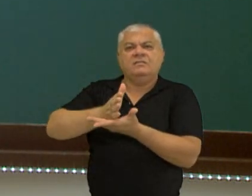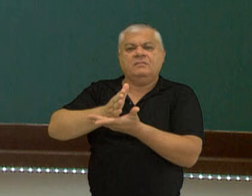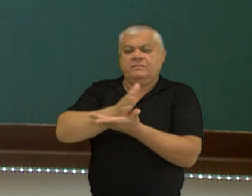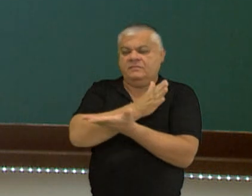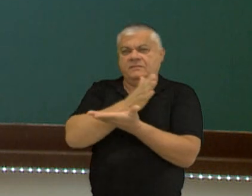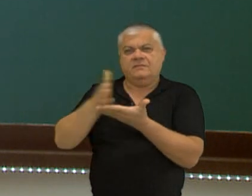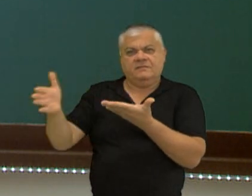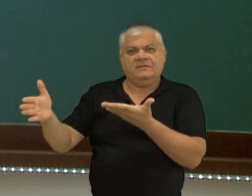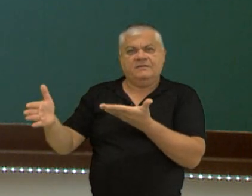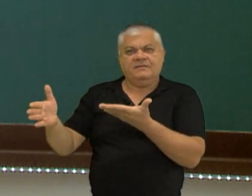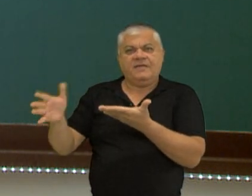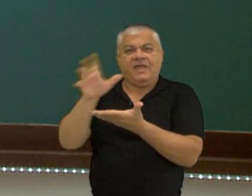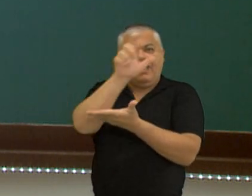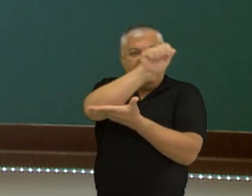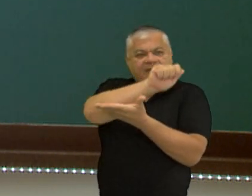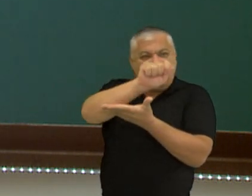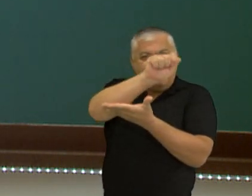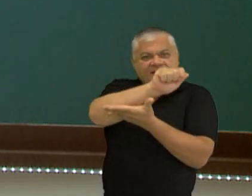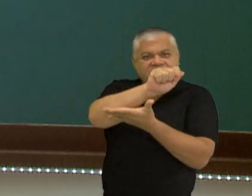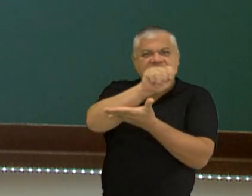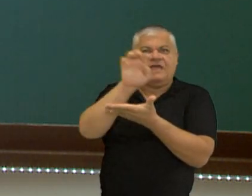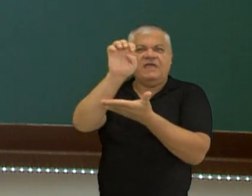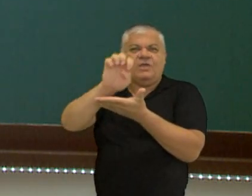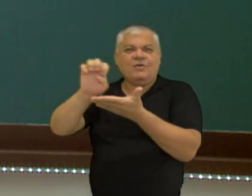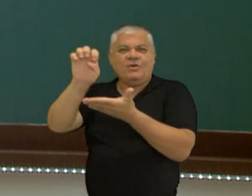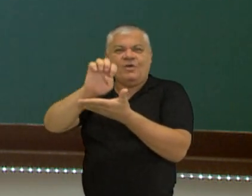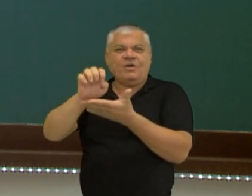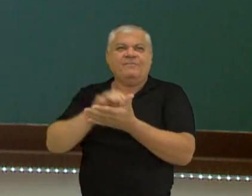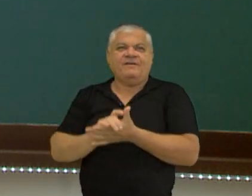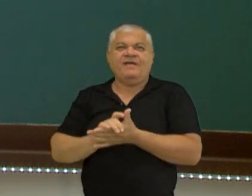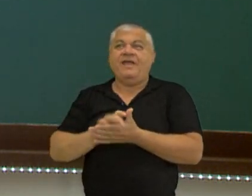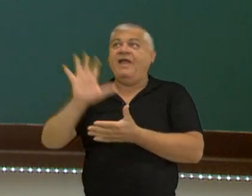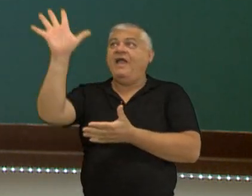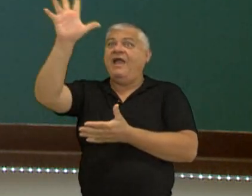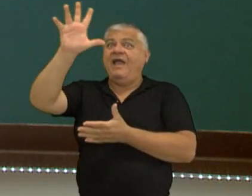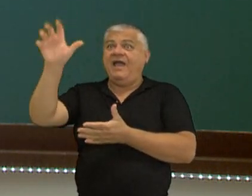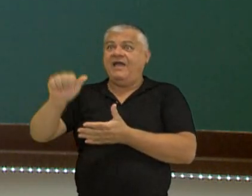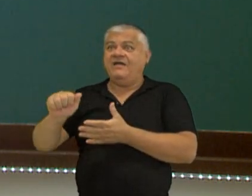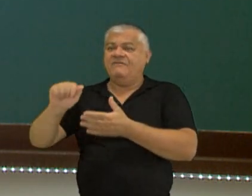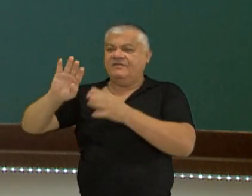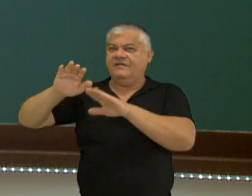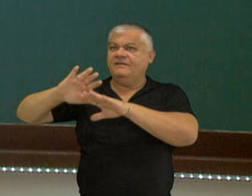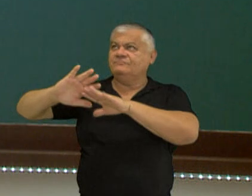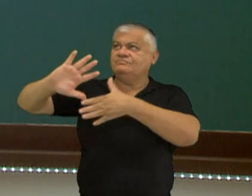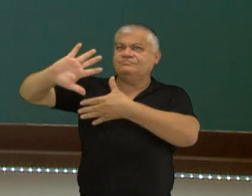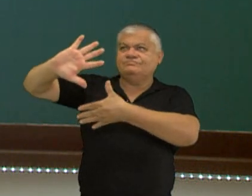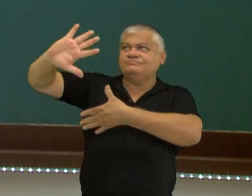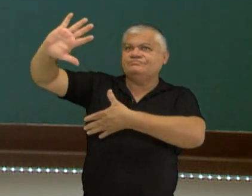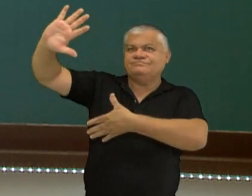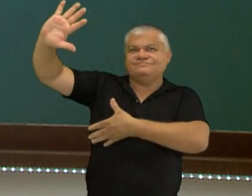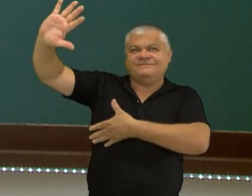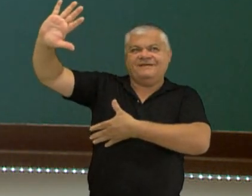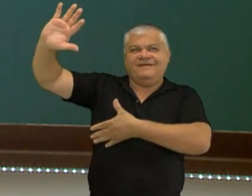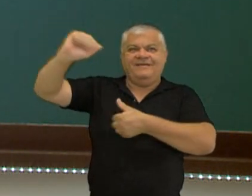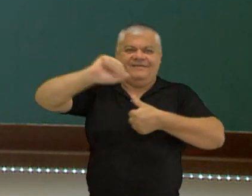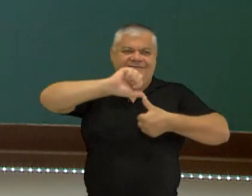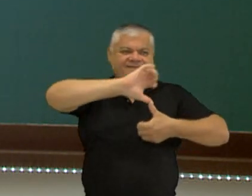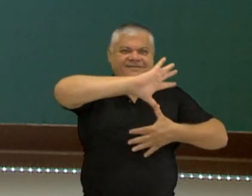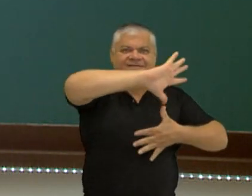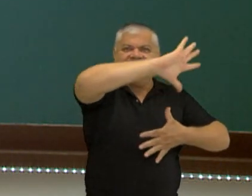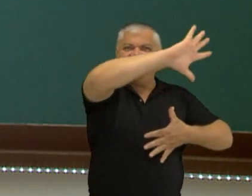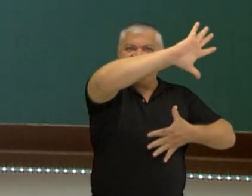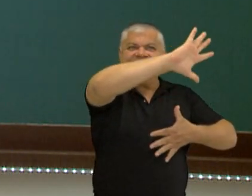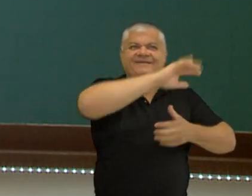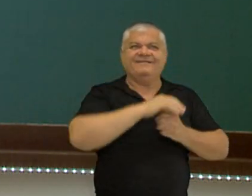partes. Os outros são separados, ó, a África é separada, a América é separada dos outros continentes. A Europa e a